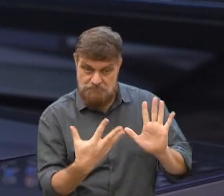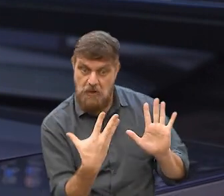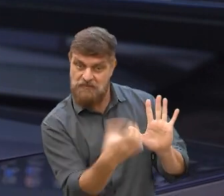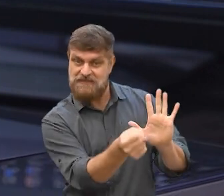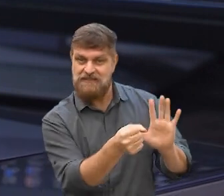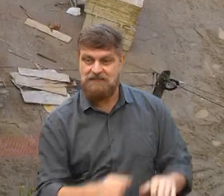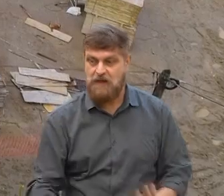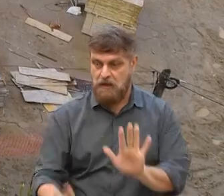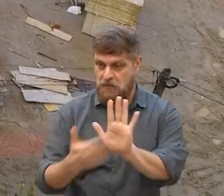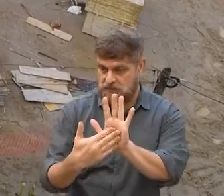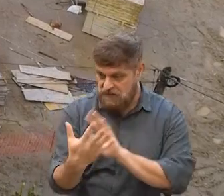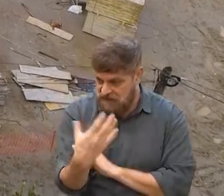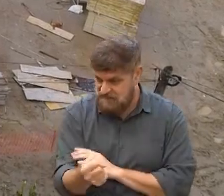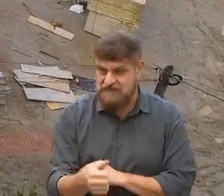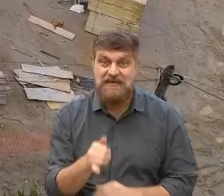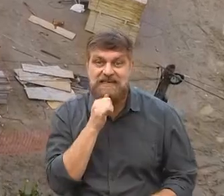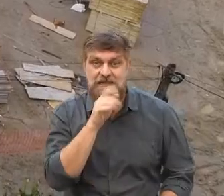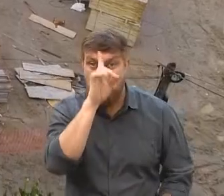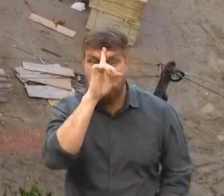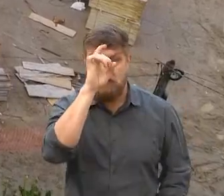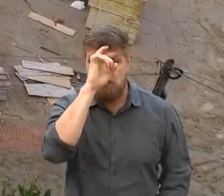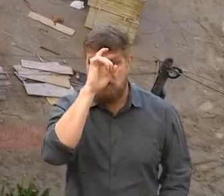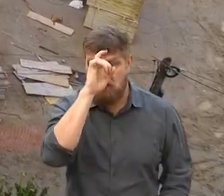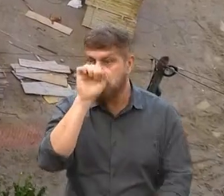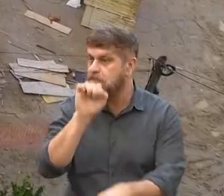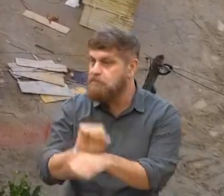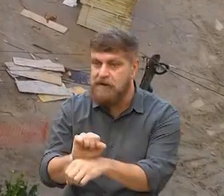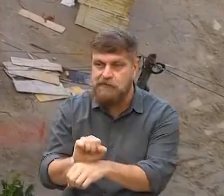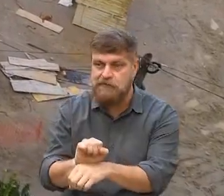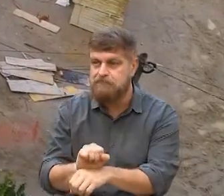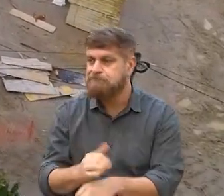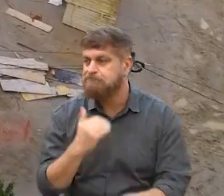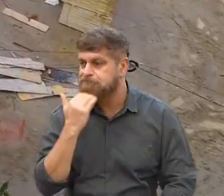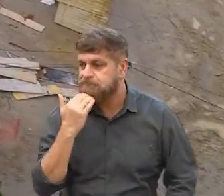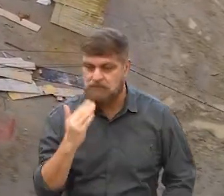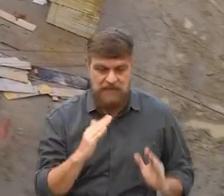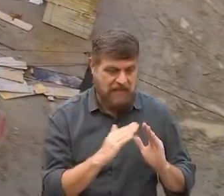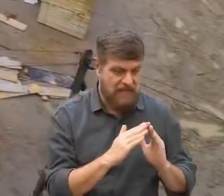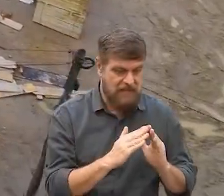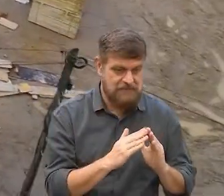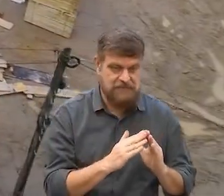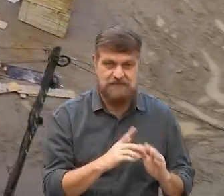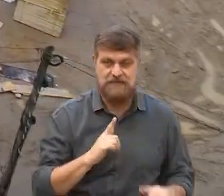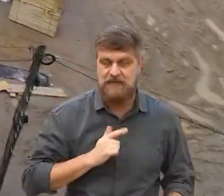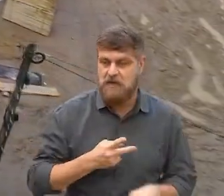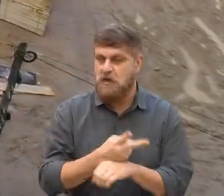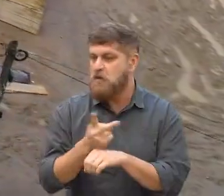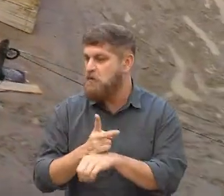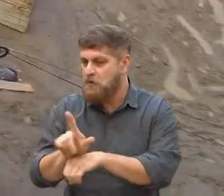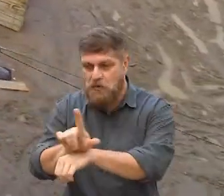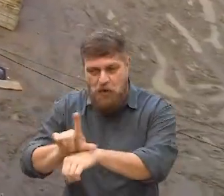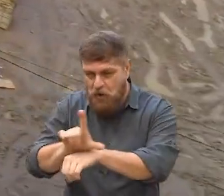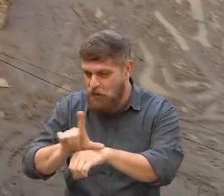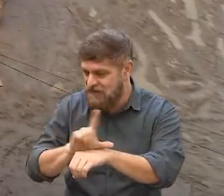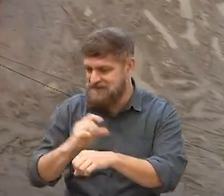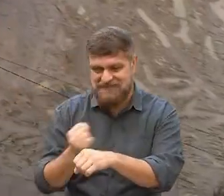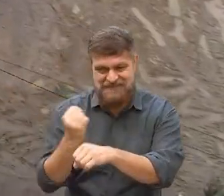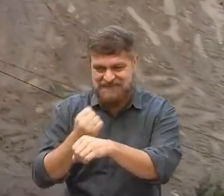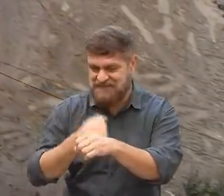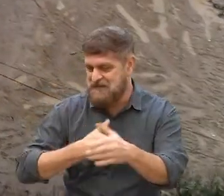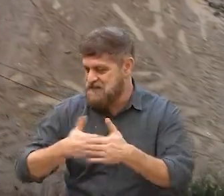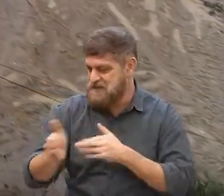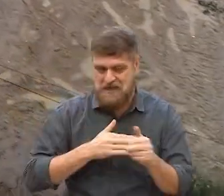médias, multinacionais, etc., elas saem de um lugar maior para um menor no momento da crise, mas a gente sempre